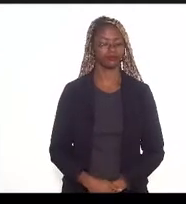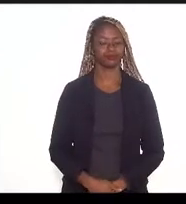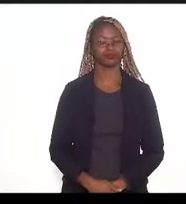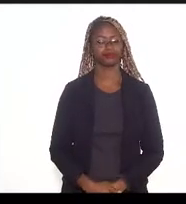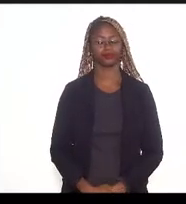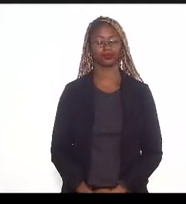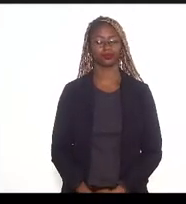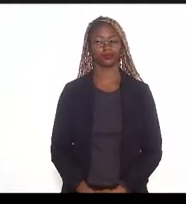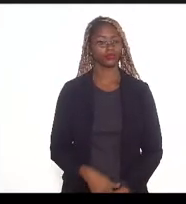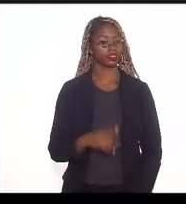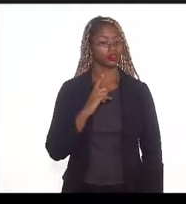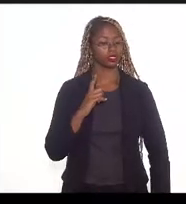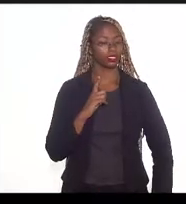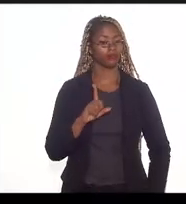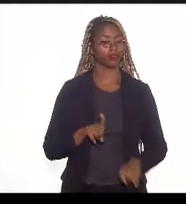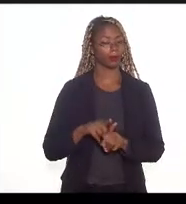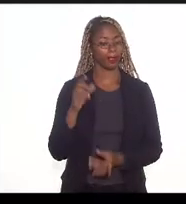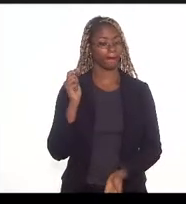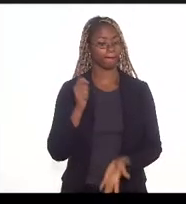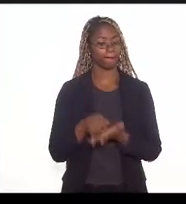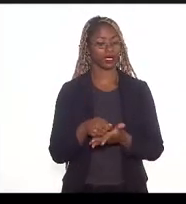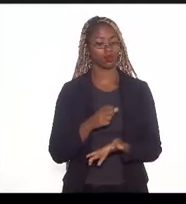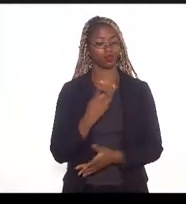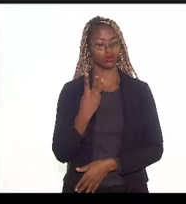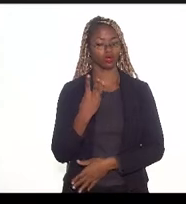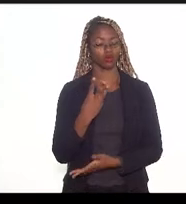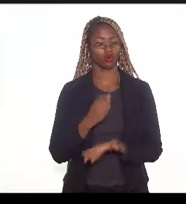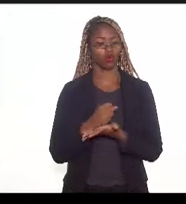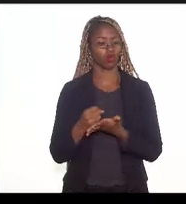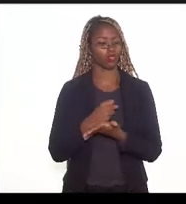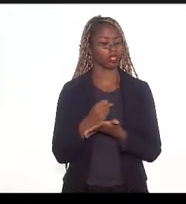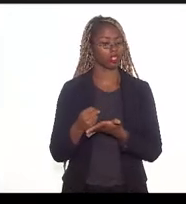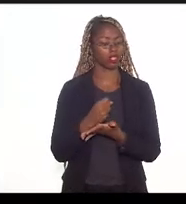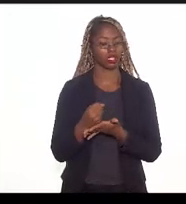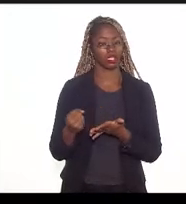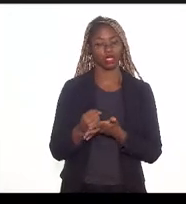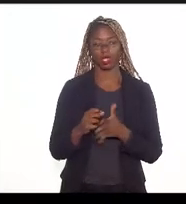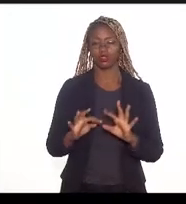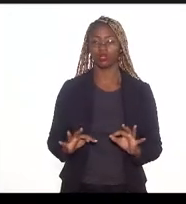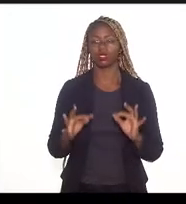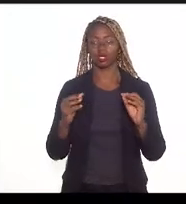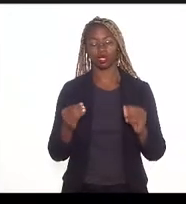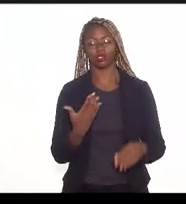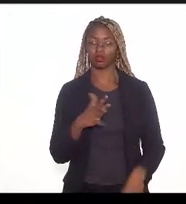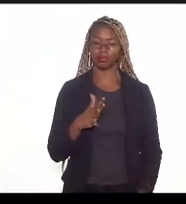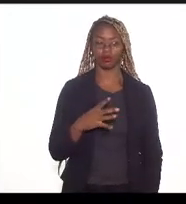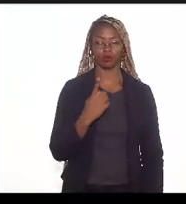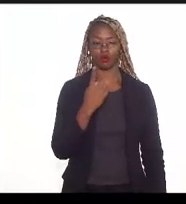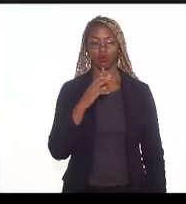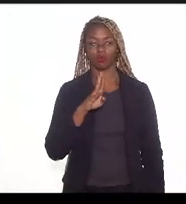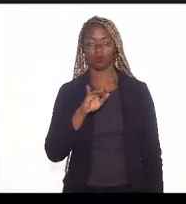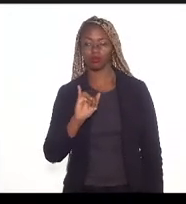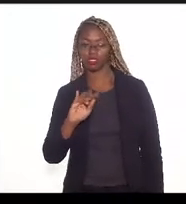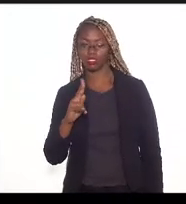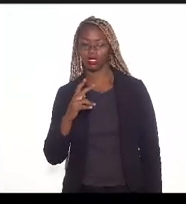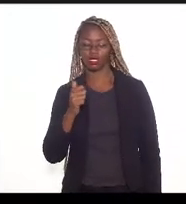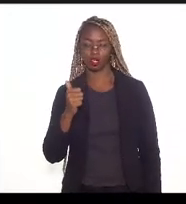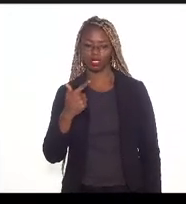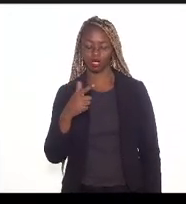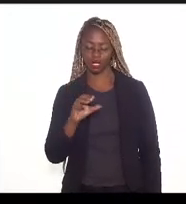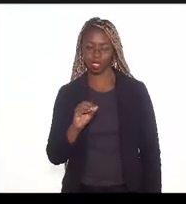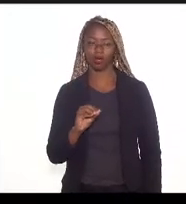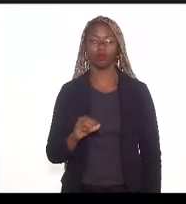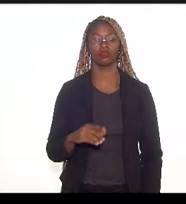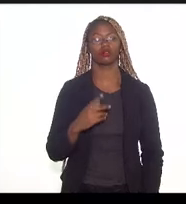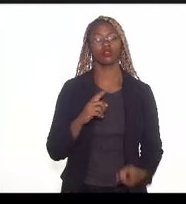Houve a quitação de 3 contratos, né, em valores com valor de fruição total na ordem de 1 bilhão e 100 milhões de reais, sendo